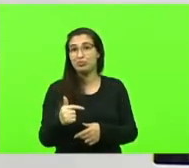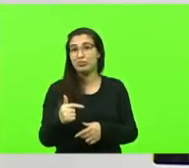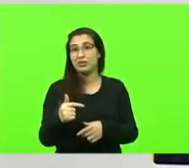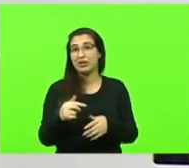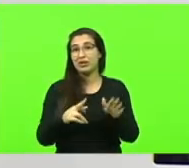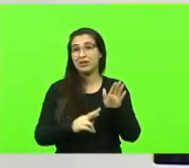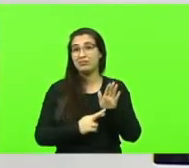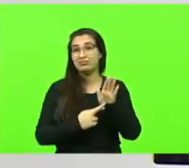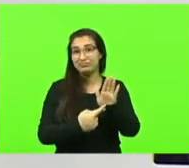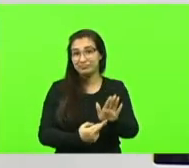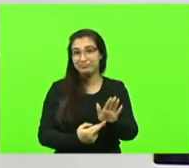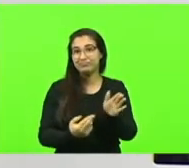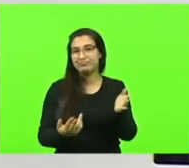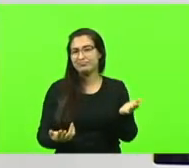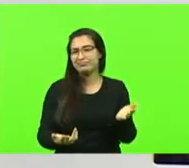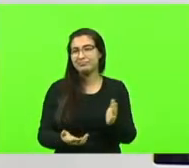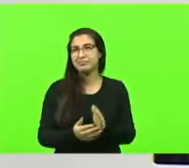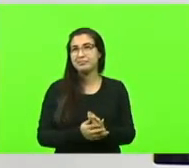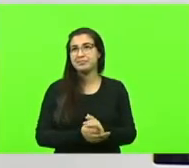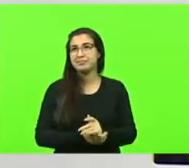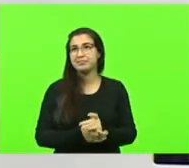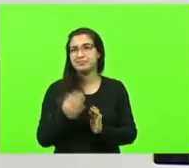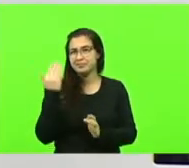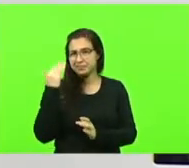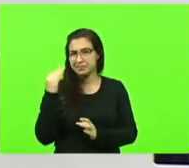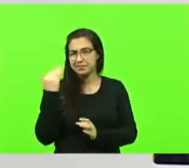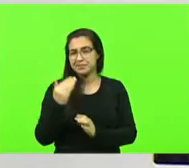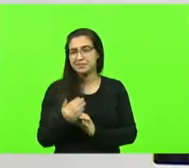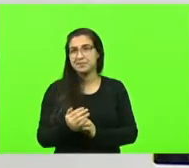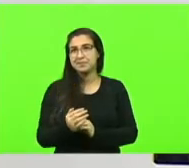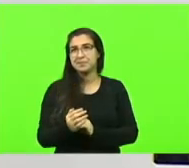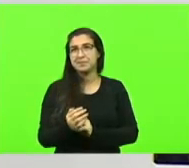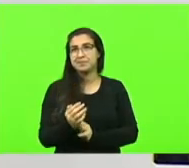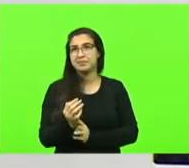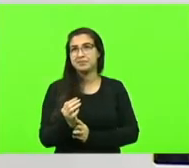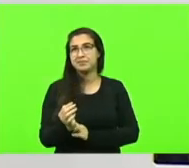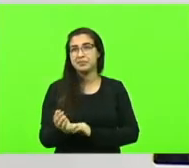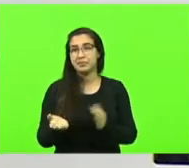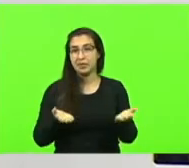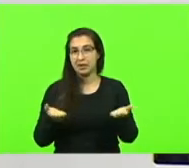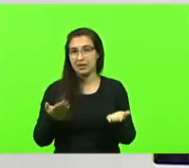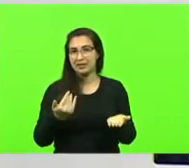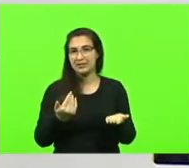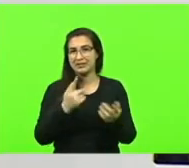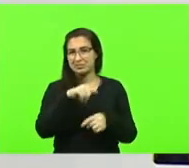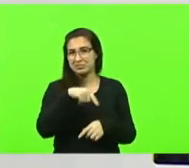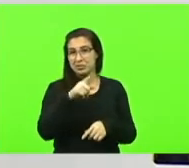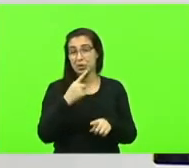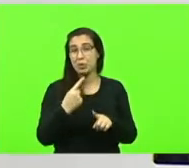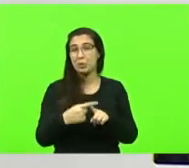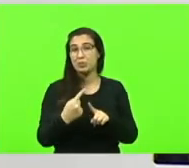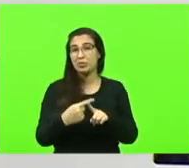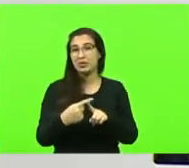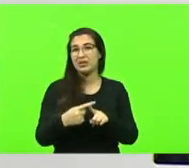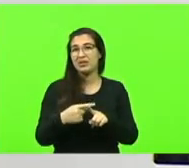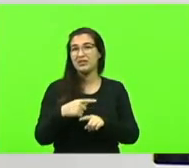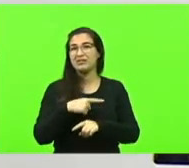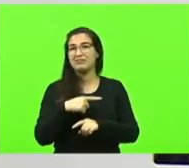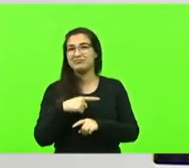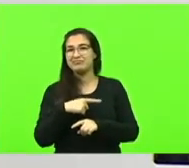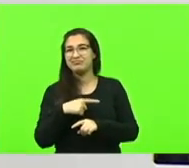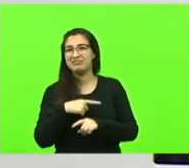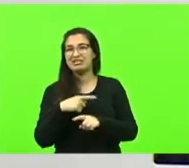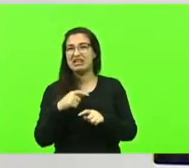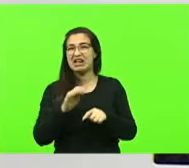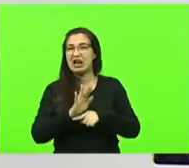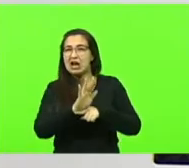referência. Entendeu? A dispensa da licitação é porque daí eles colocam um jabutizinho lá no termo de referência, dizendo o